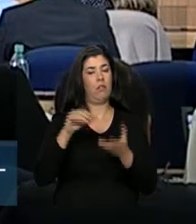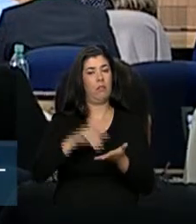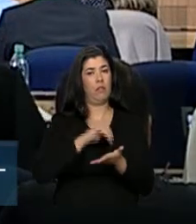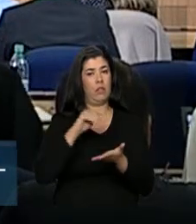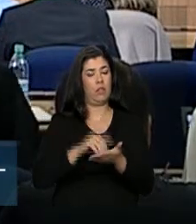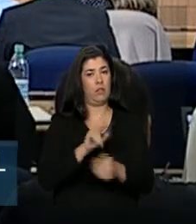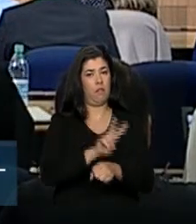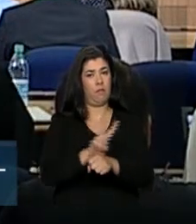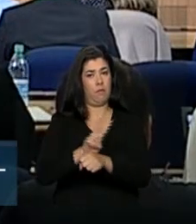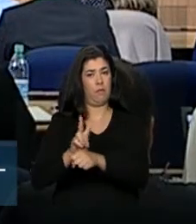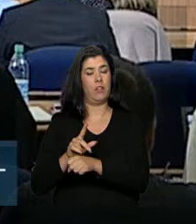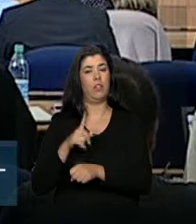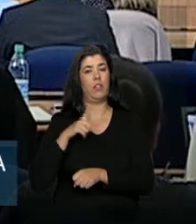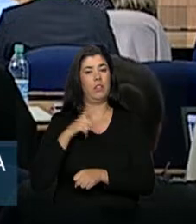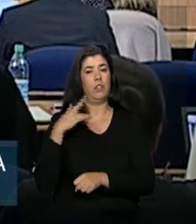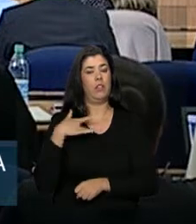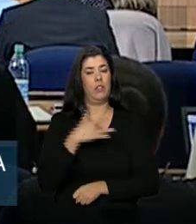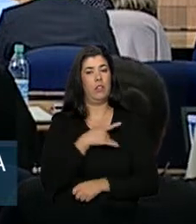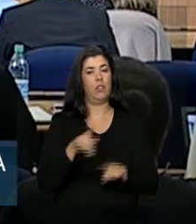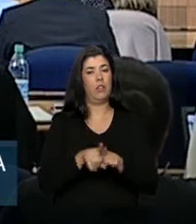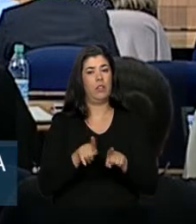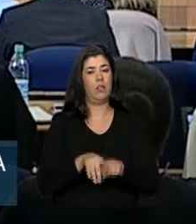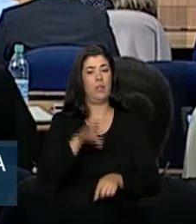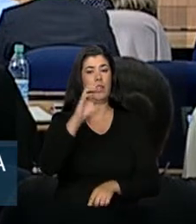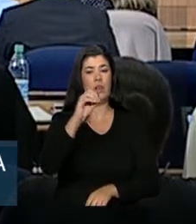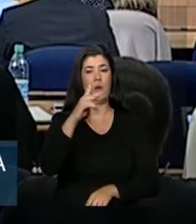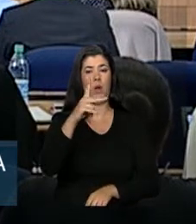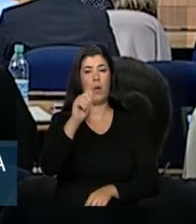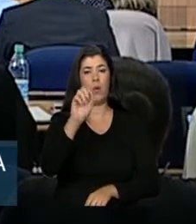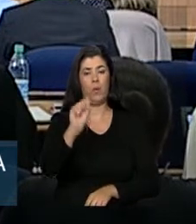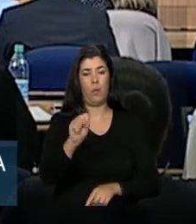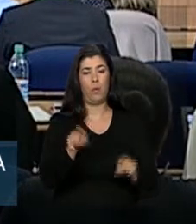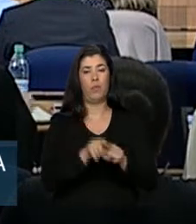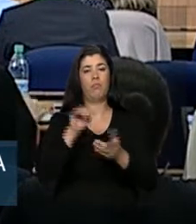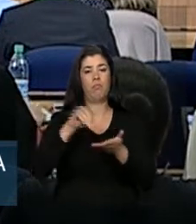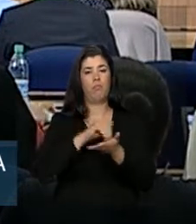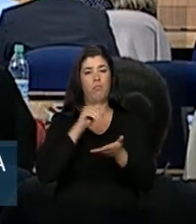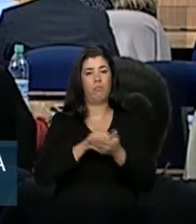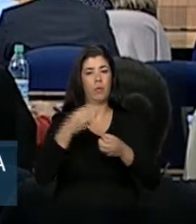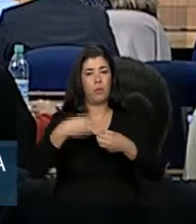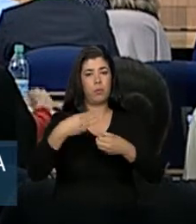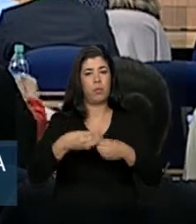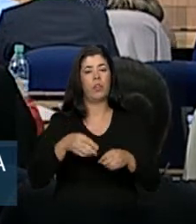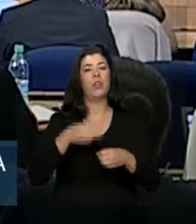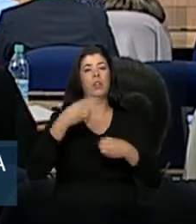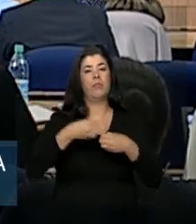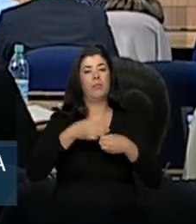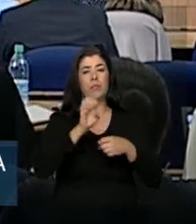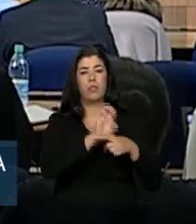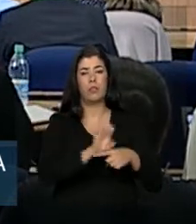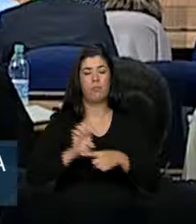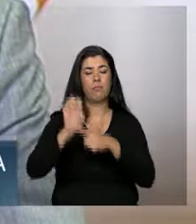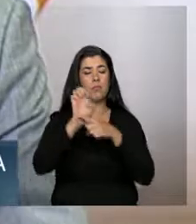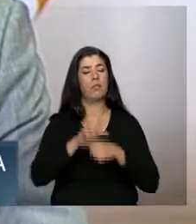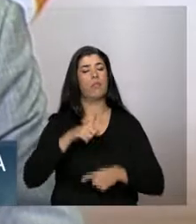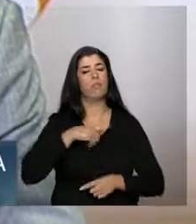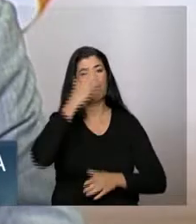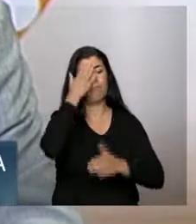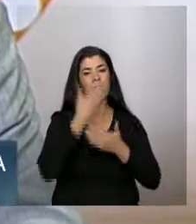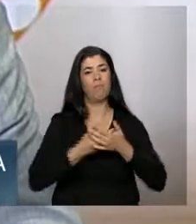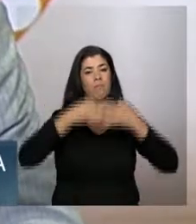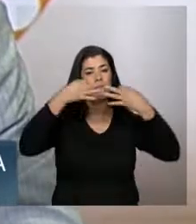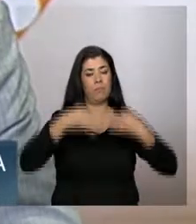de Vigilância em Saúde, mas também da OPAS, das secretarias municipais, das secretarias estaduais. E eu tenho certeza